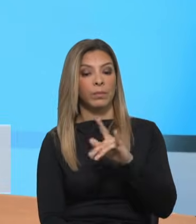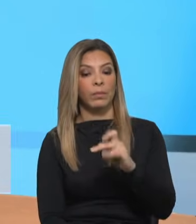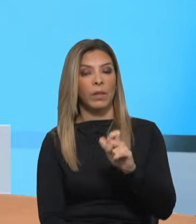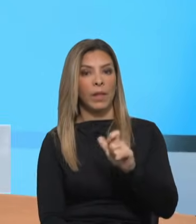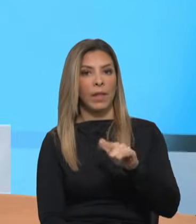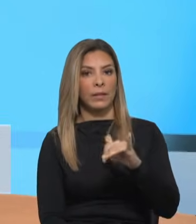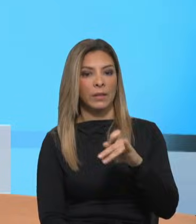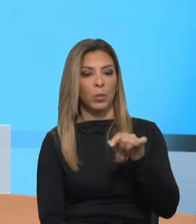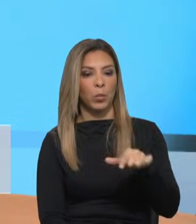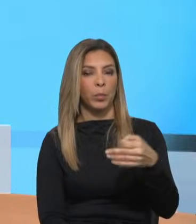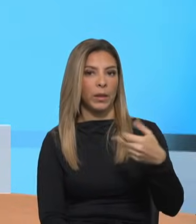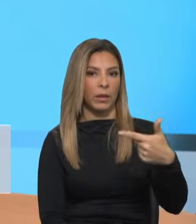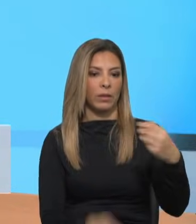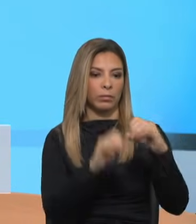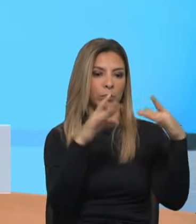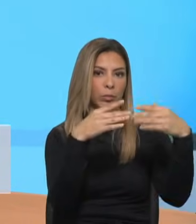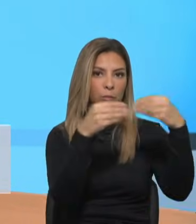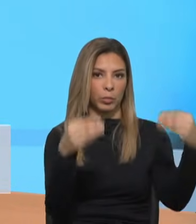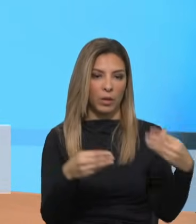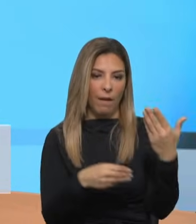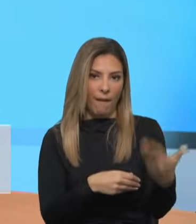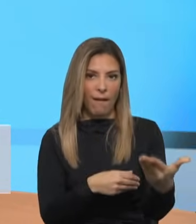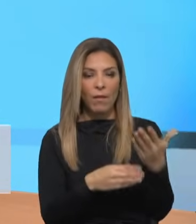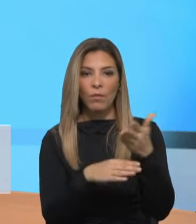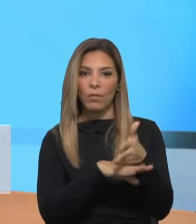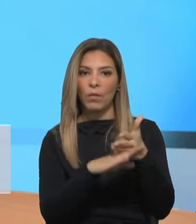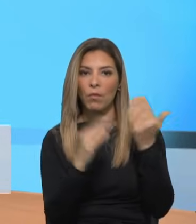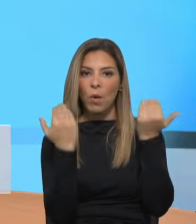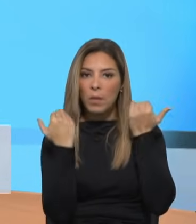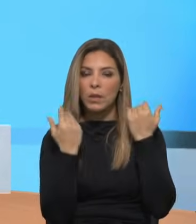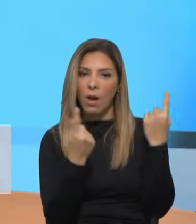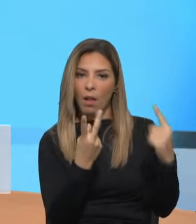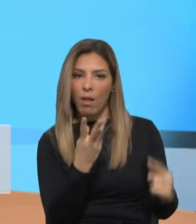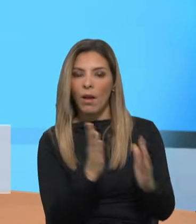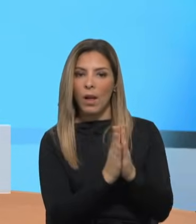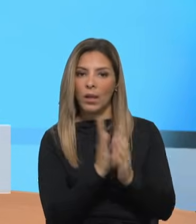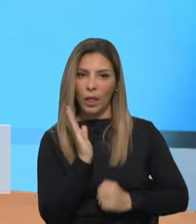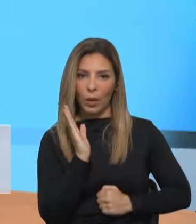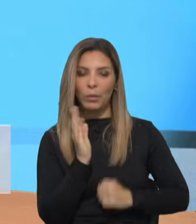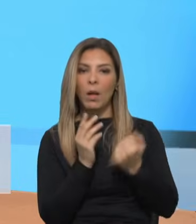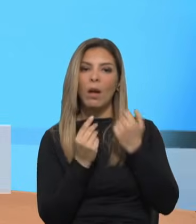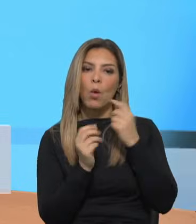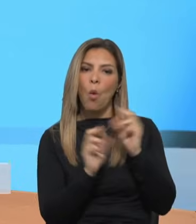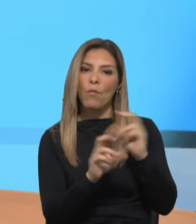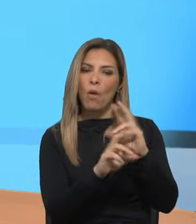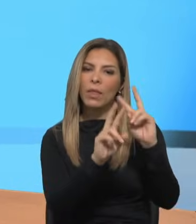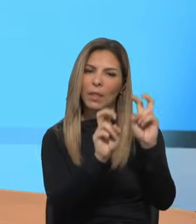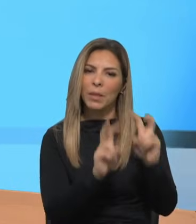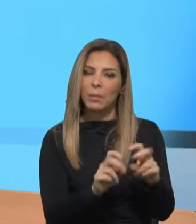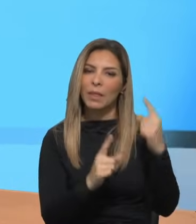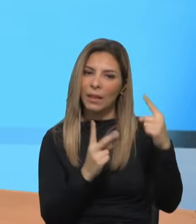Agência.eclésia.pt é o portal informativo da Igreja Católica, onde pode encontrar estes e outros temas da atualidade. Também